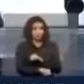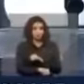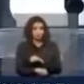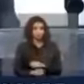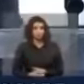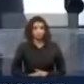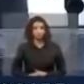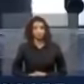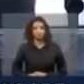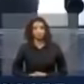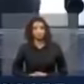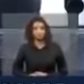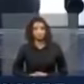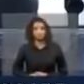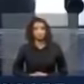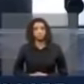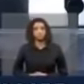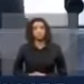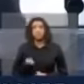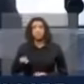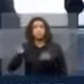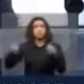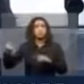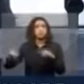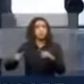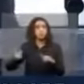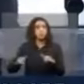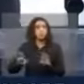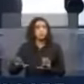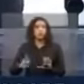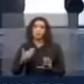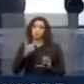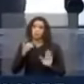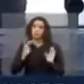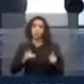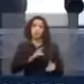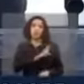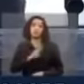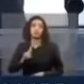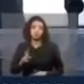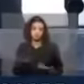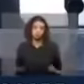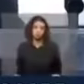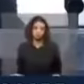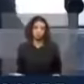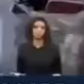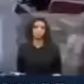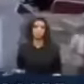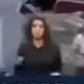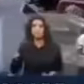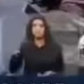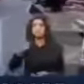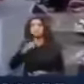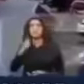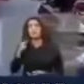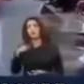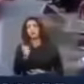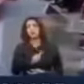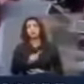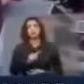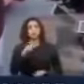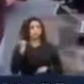Discute-se que a questão em debate não pode ter parâmetro religioso e que somos fundamentalistas,